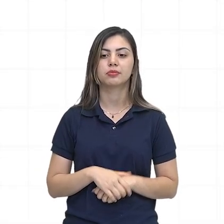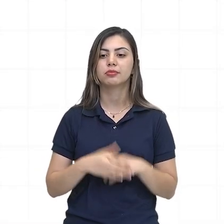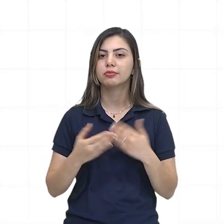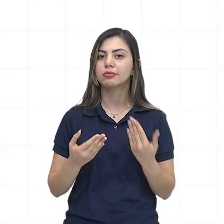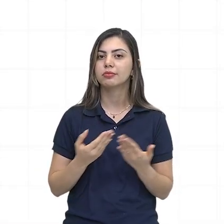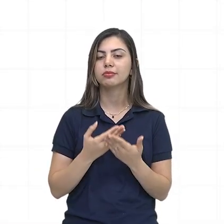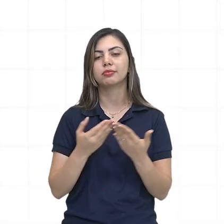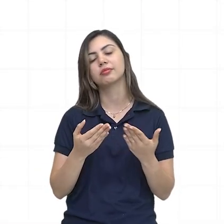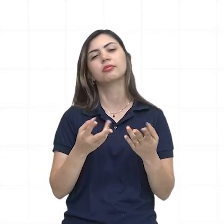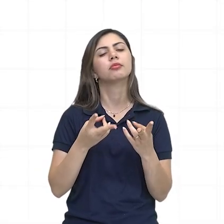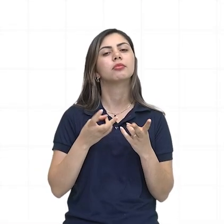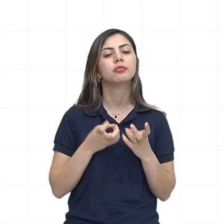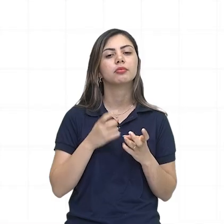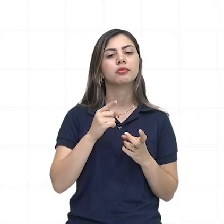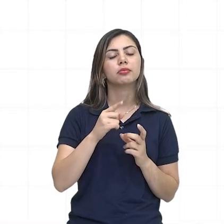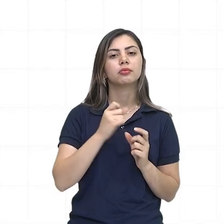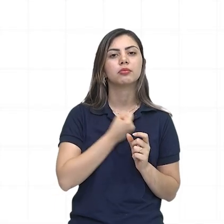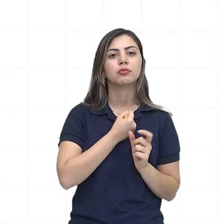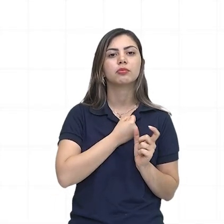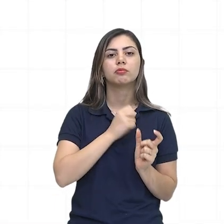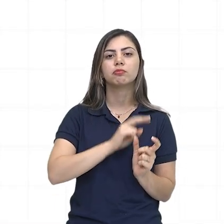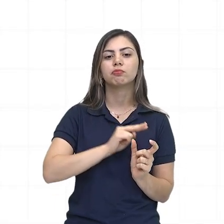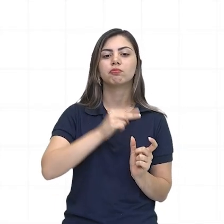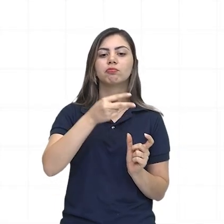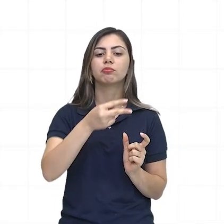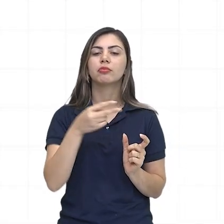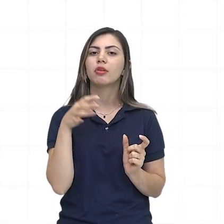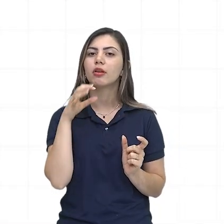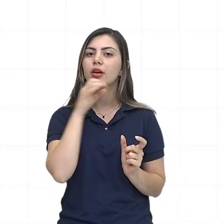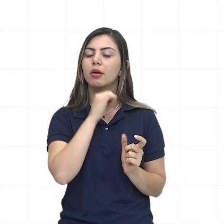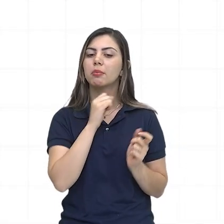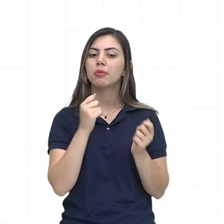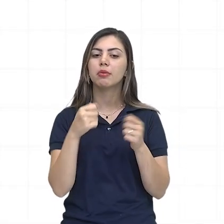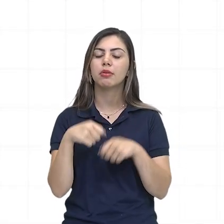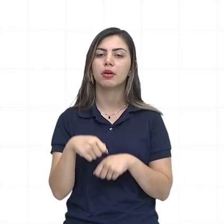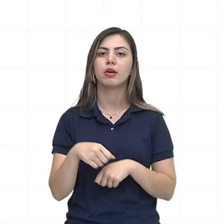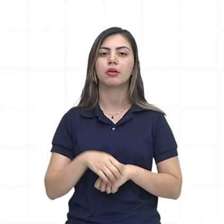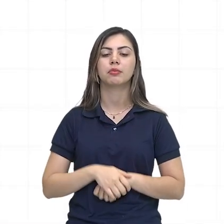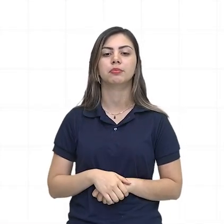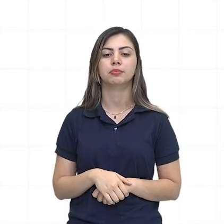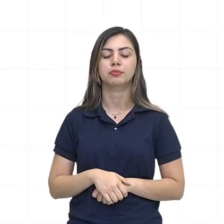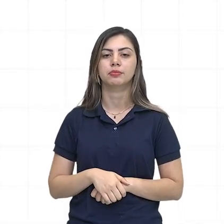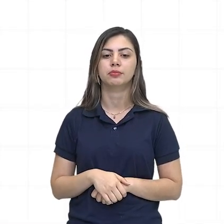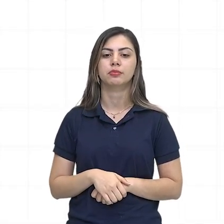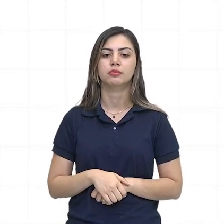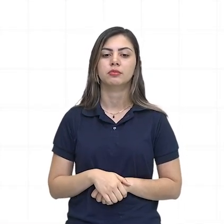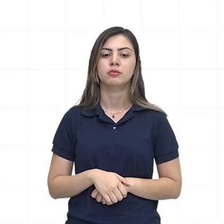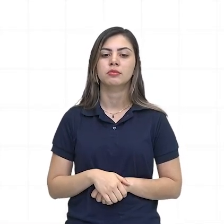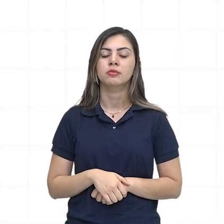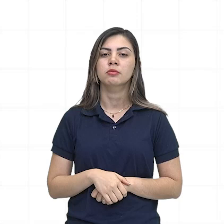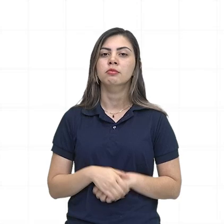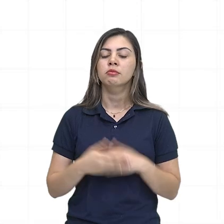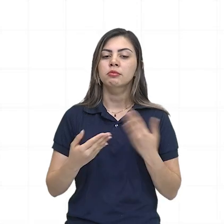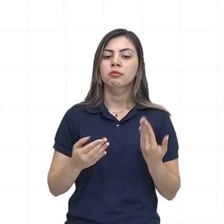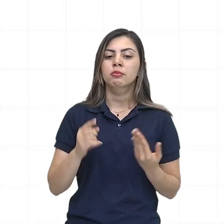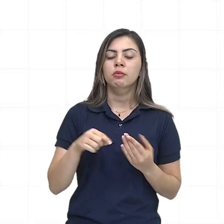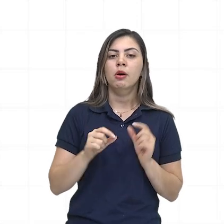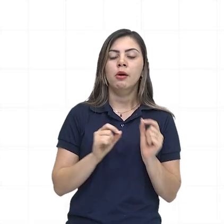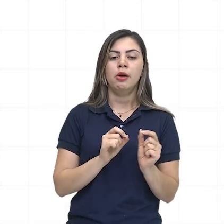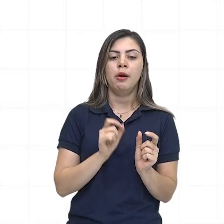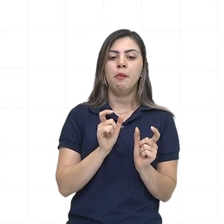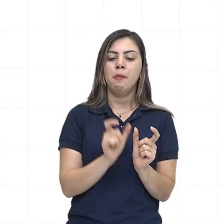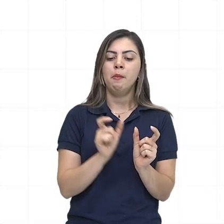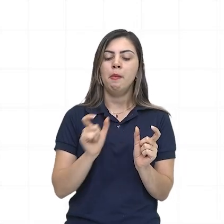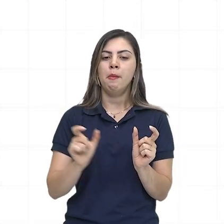na realidade, essa otimização aqui, ó. Está aqui as 4 vezes